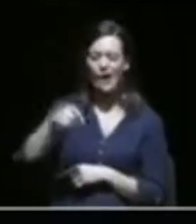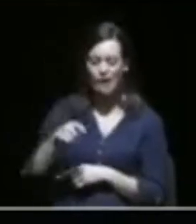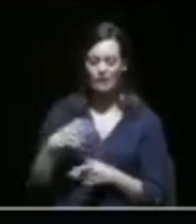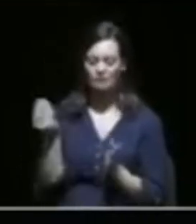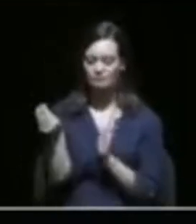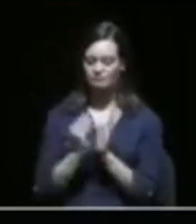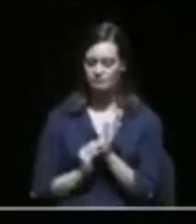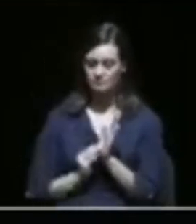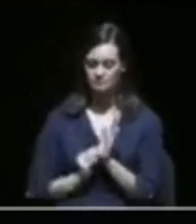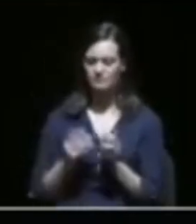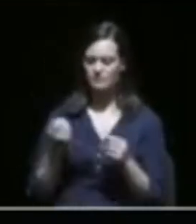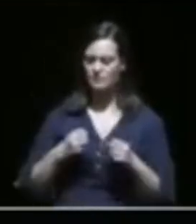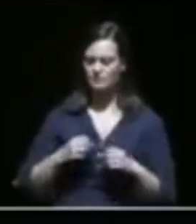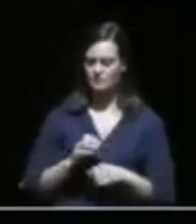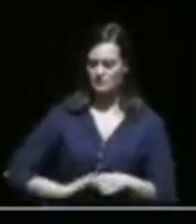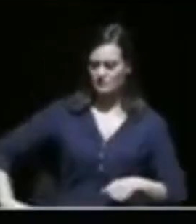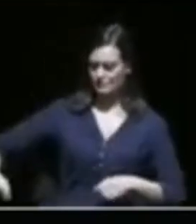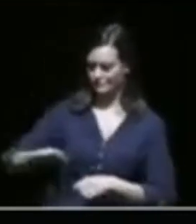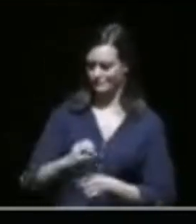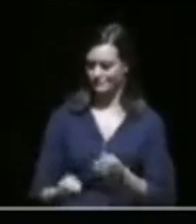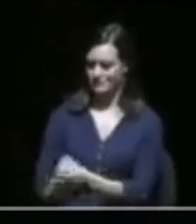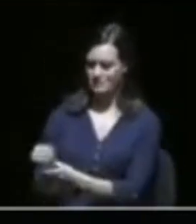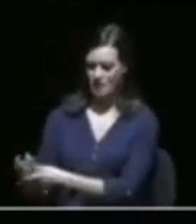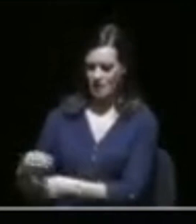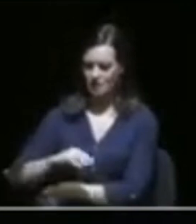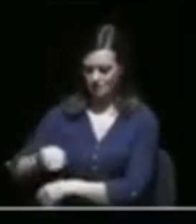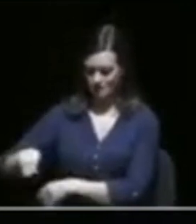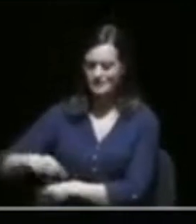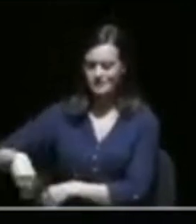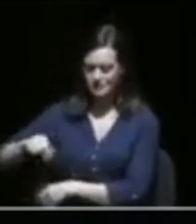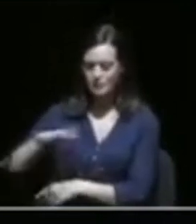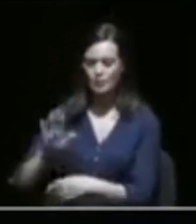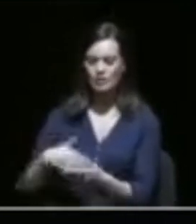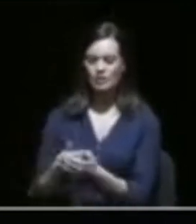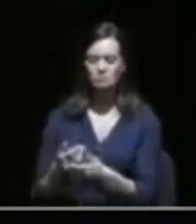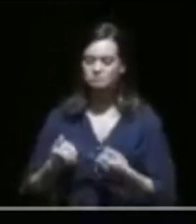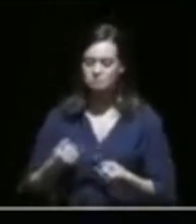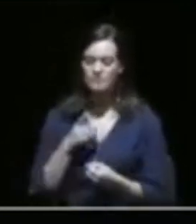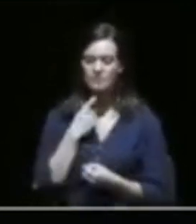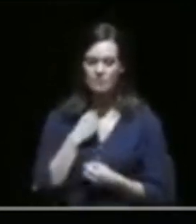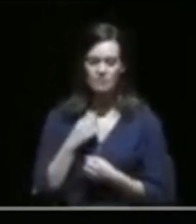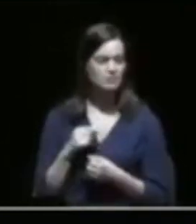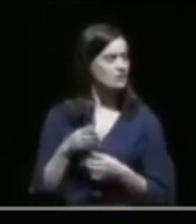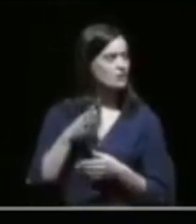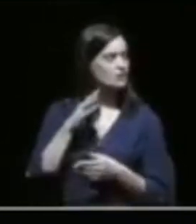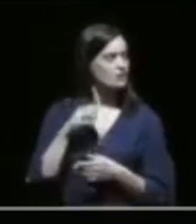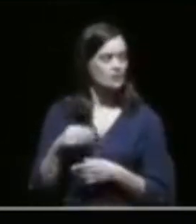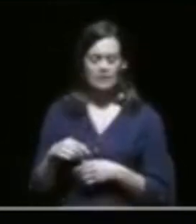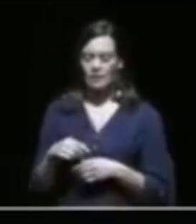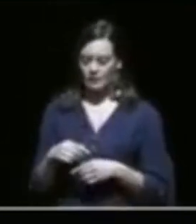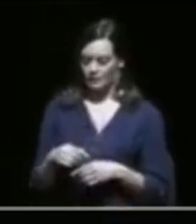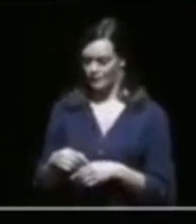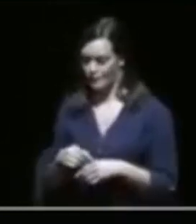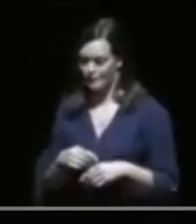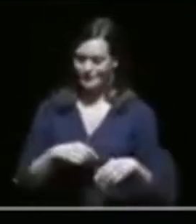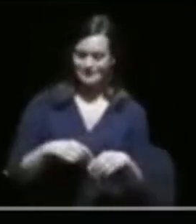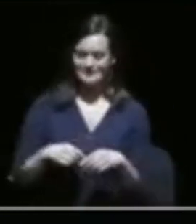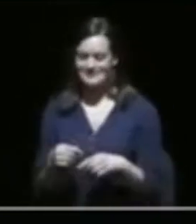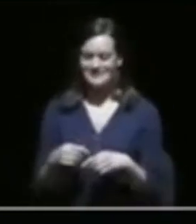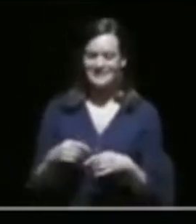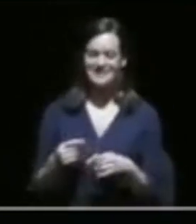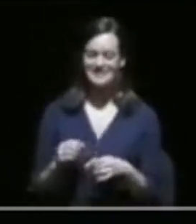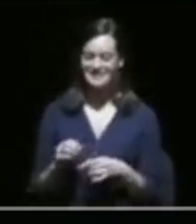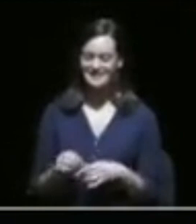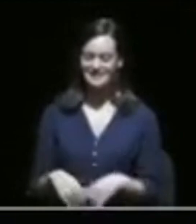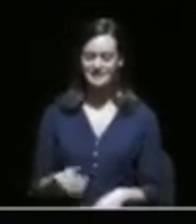das sementeiras em numerosas regiões prova que a fome ainda não levou à razão muitos kolkhozianos. Ou do primeiro